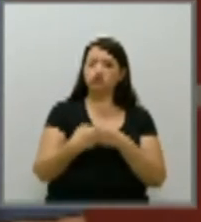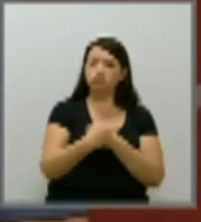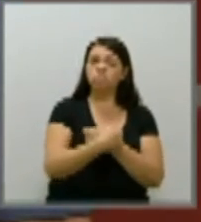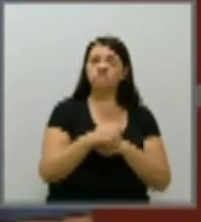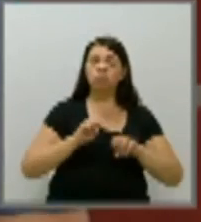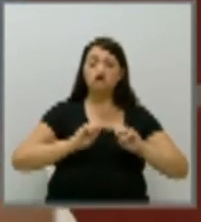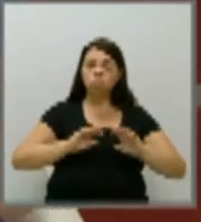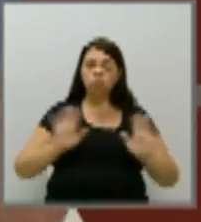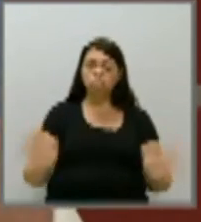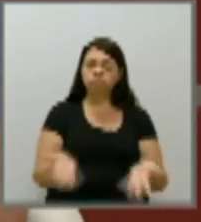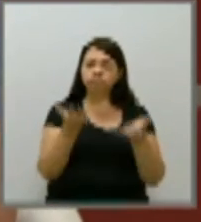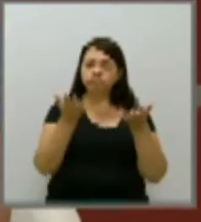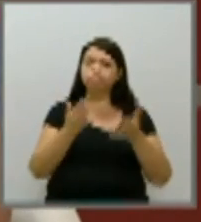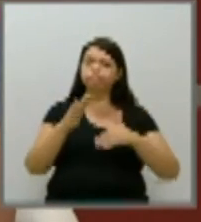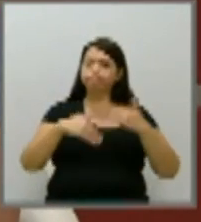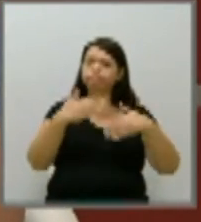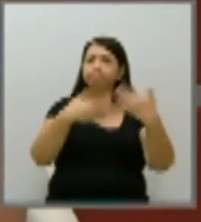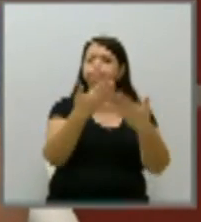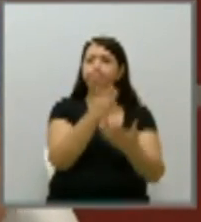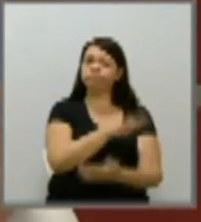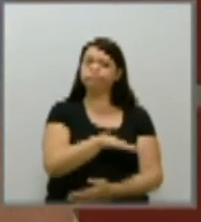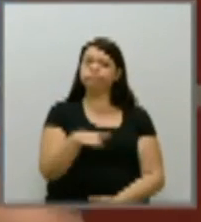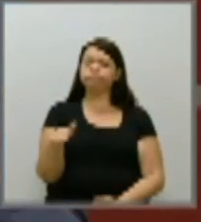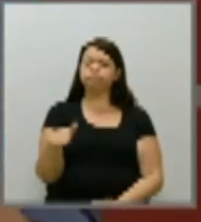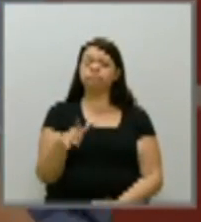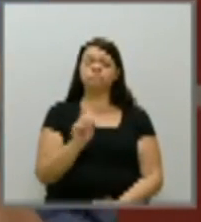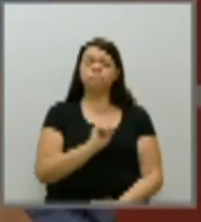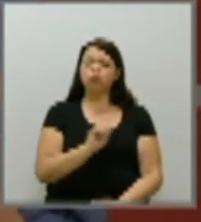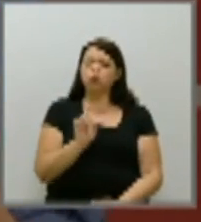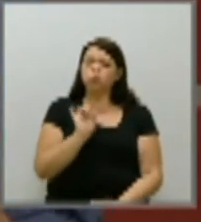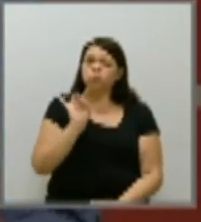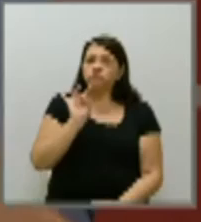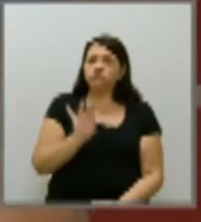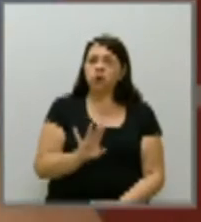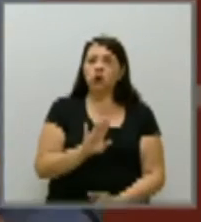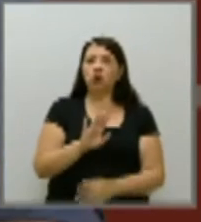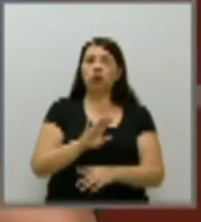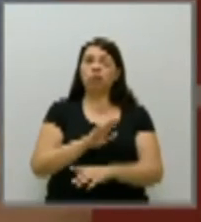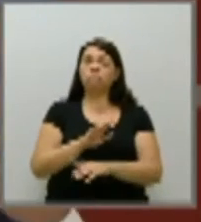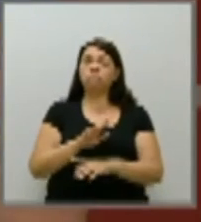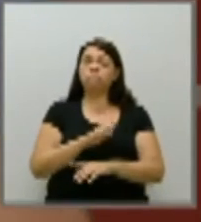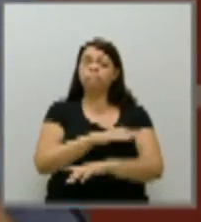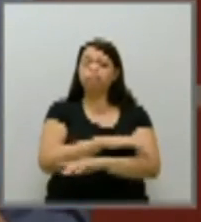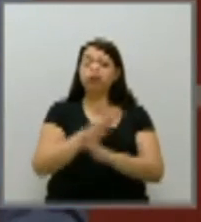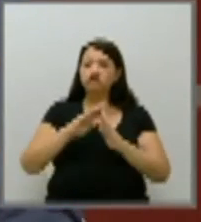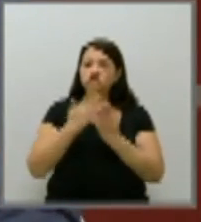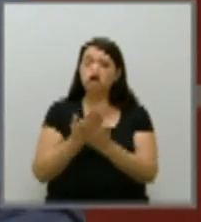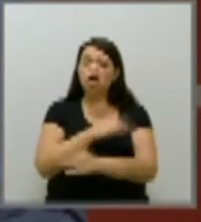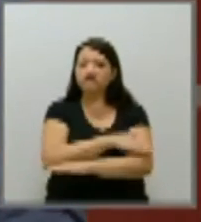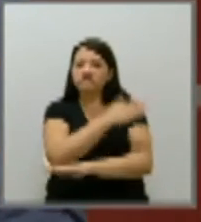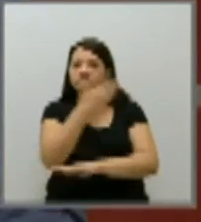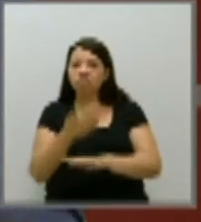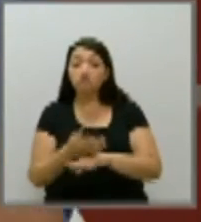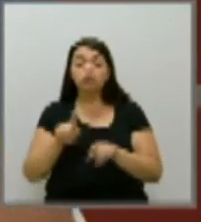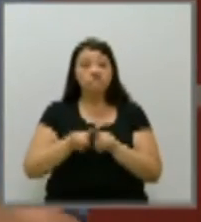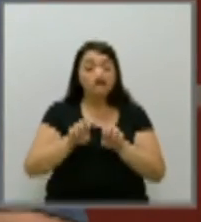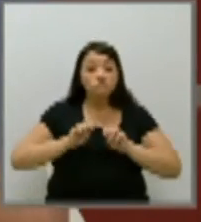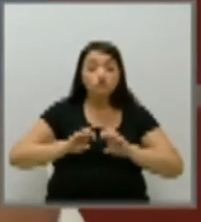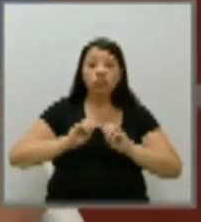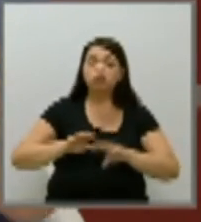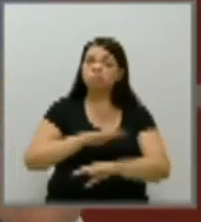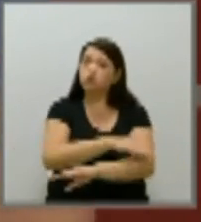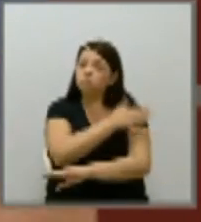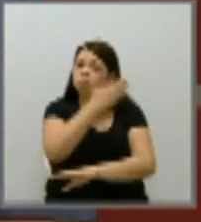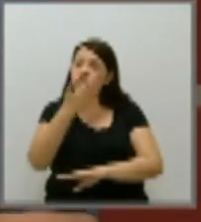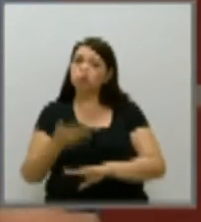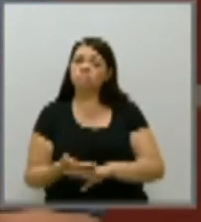educação emancipadora. E isso passa, sim, também não só pelo turno integral, mas também por uma educação integral, em que tu não